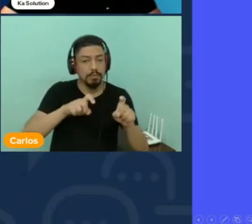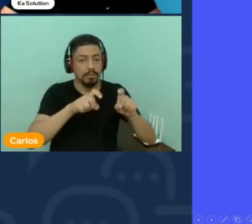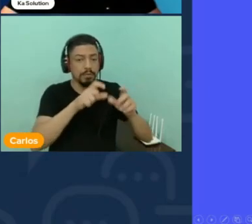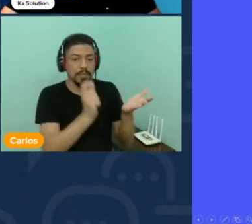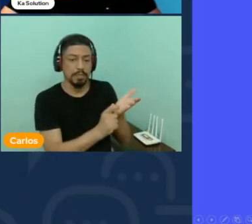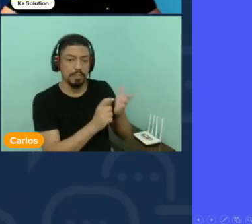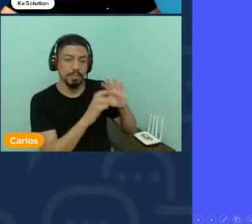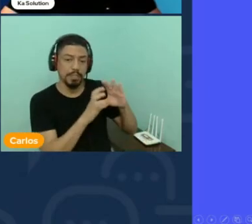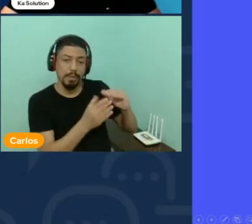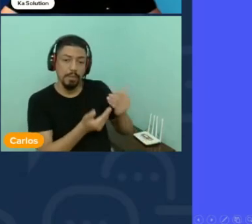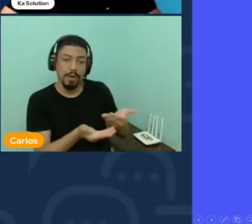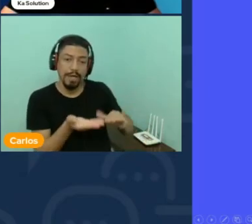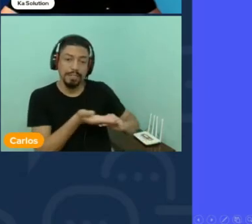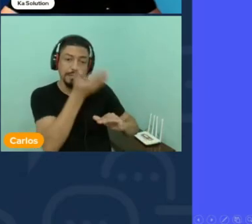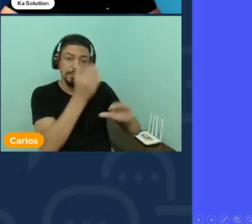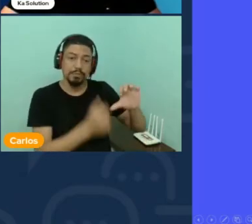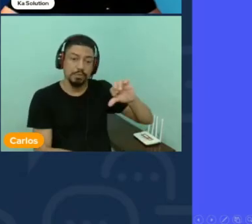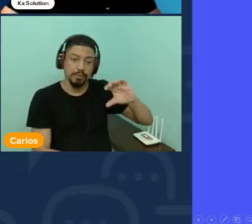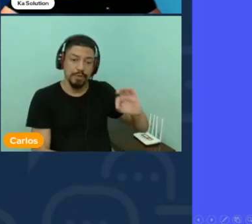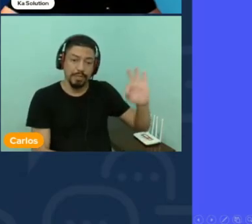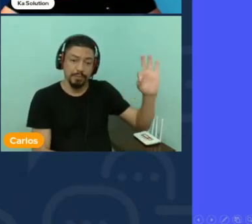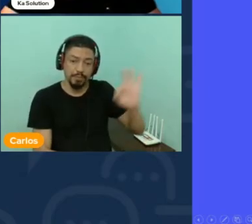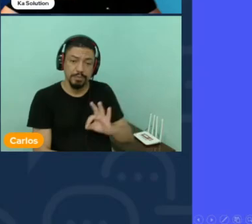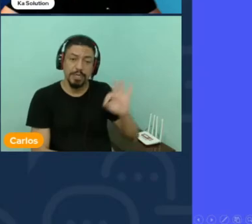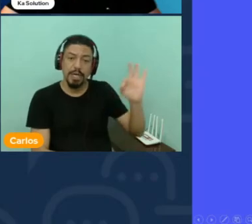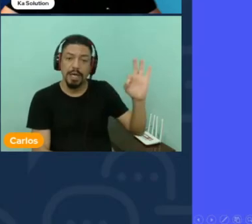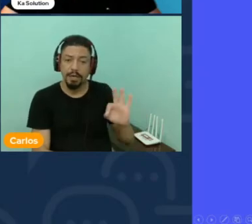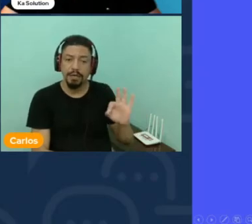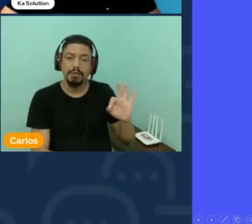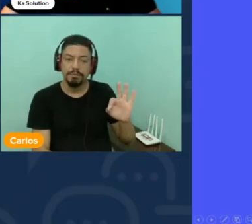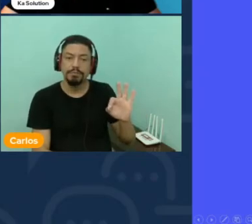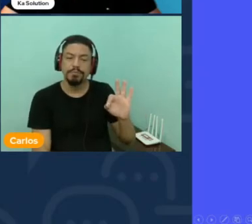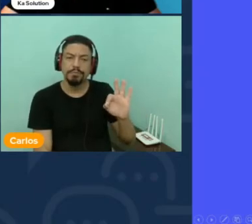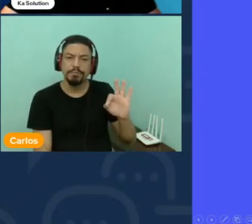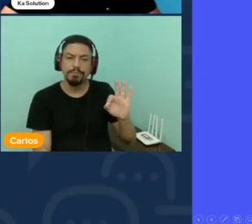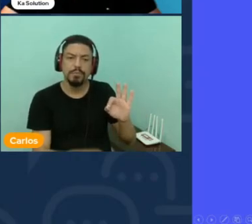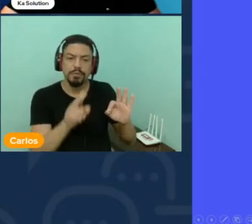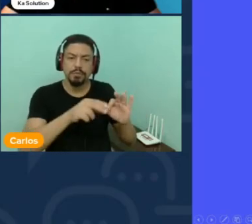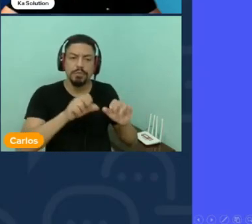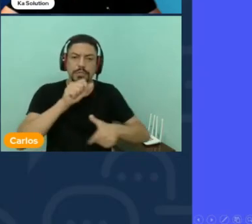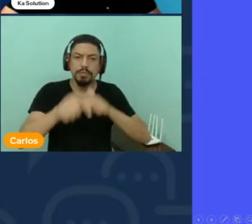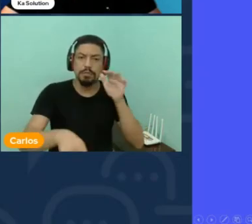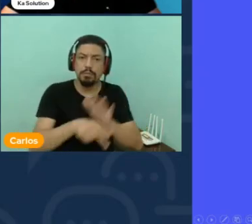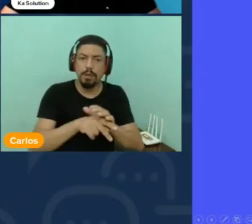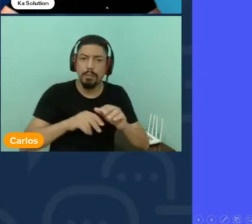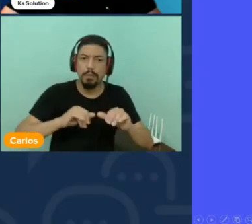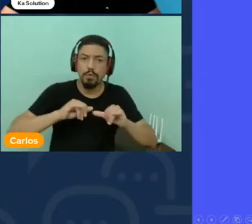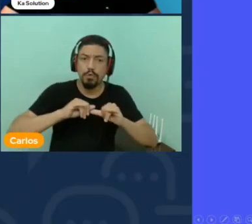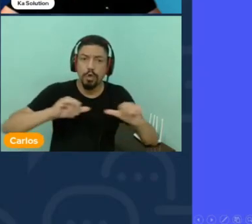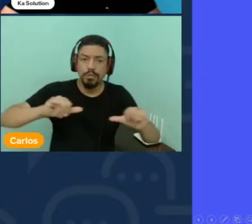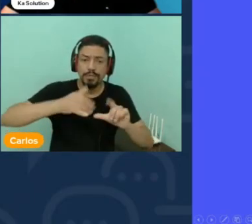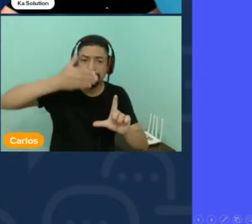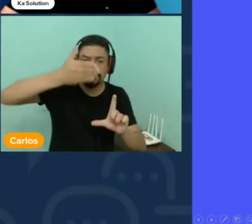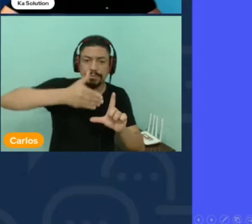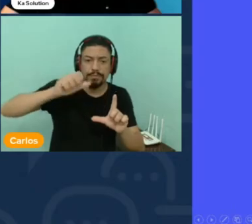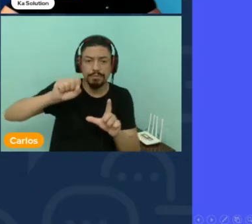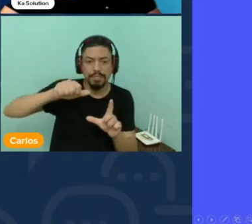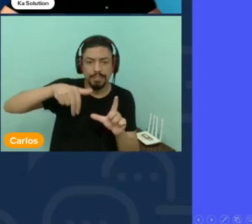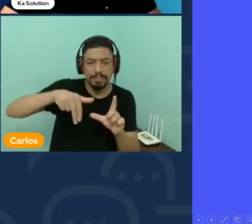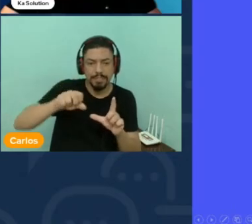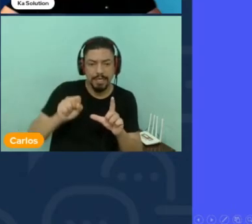tiver acima de 90%, use um serviço de notificação, o Amazon